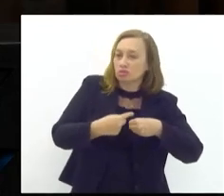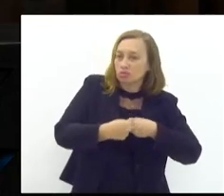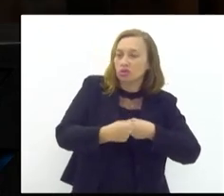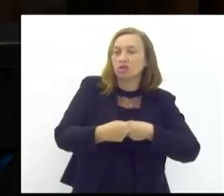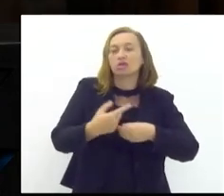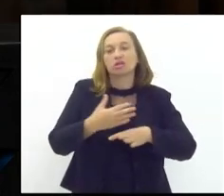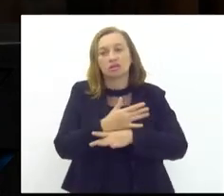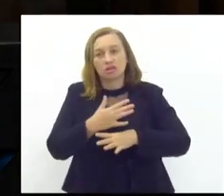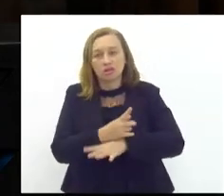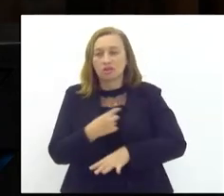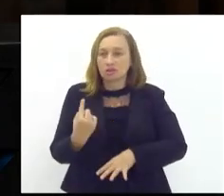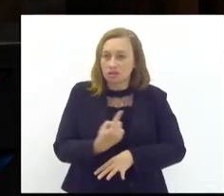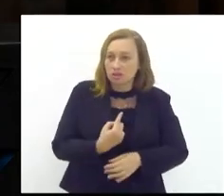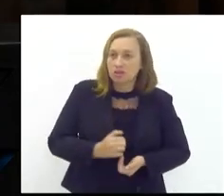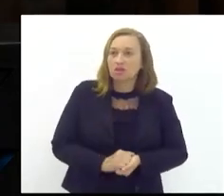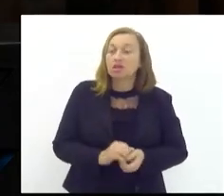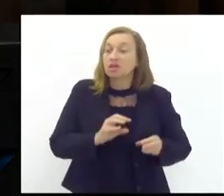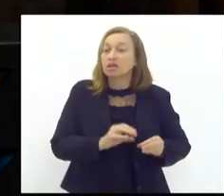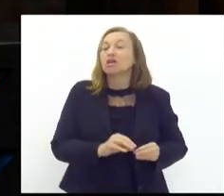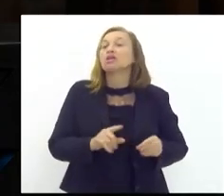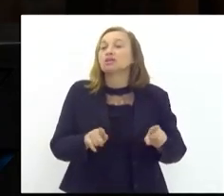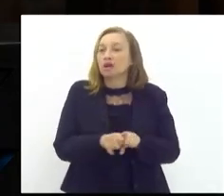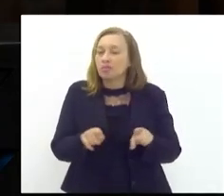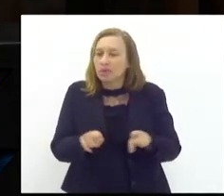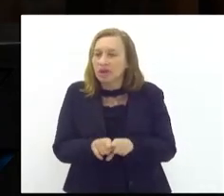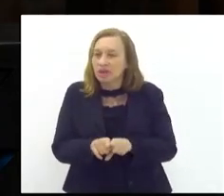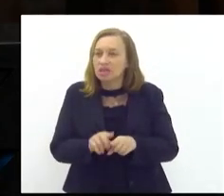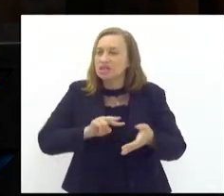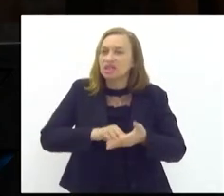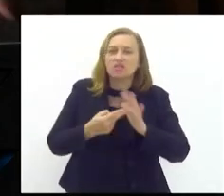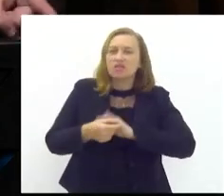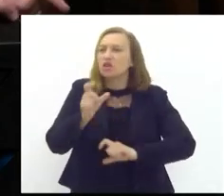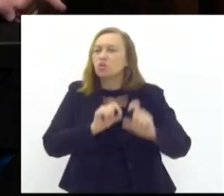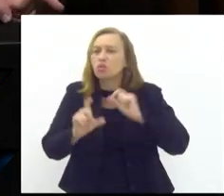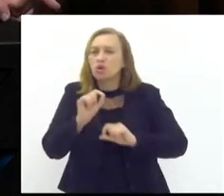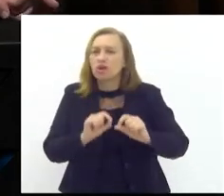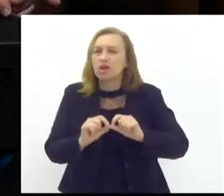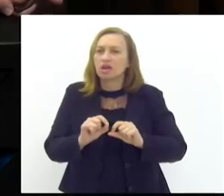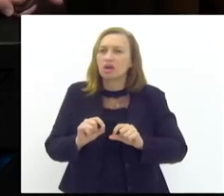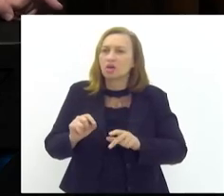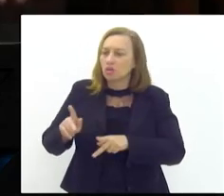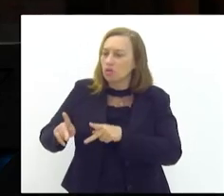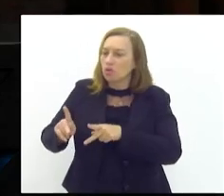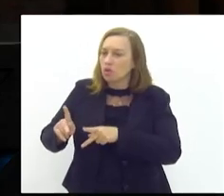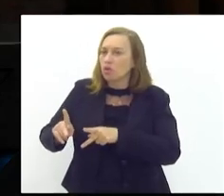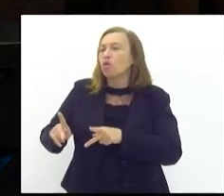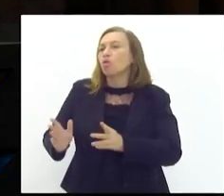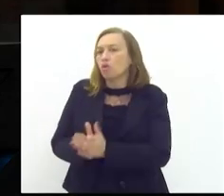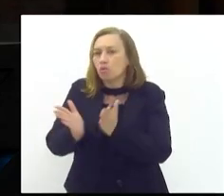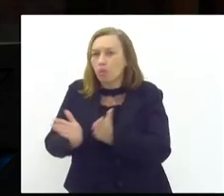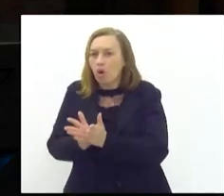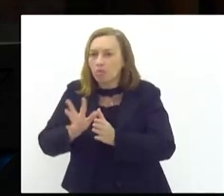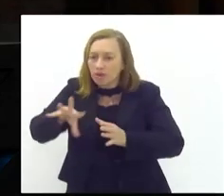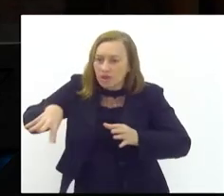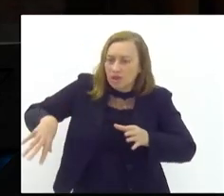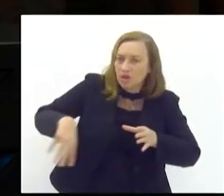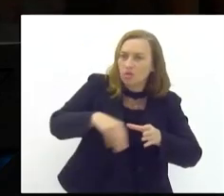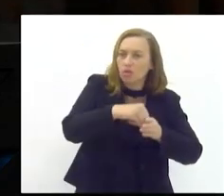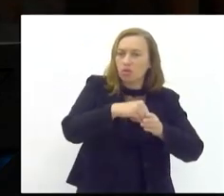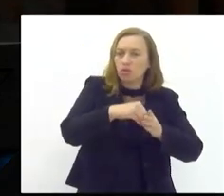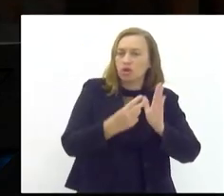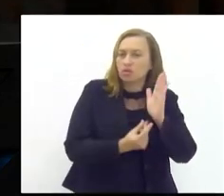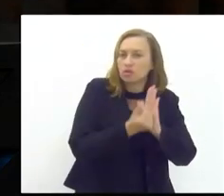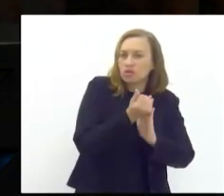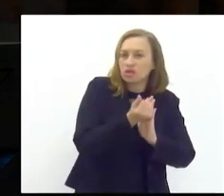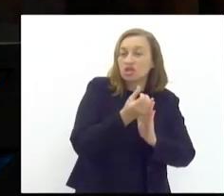transferência de renda quer dizer colocar o pobre no orçamento já que o governo do estado não